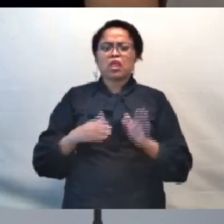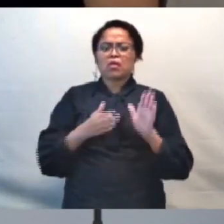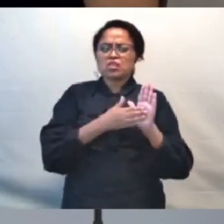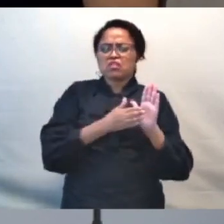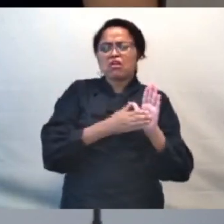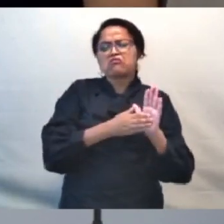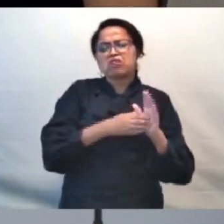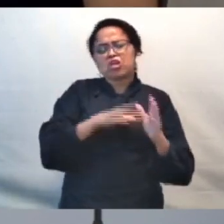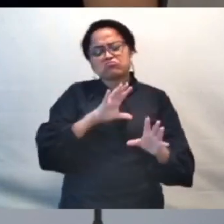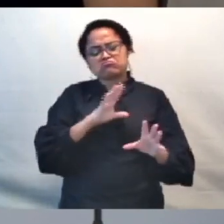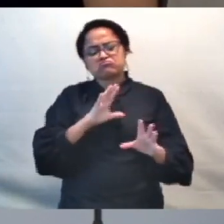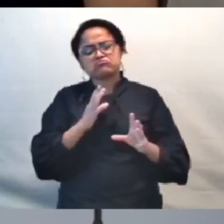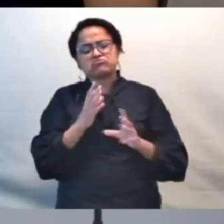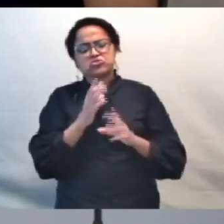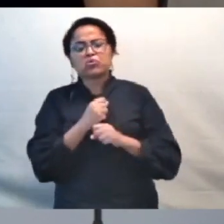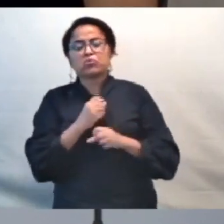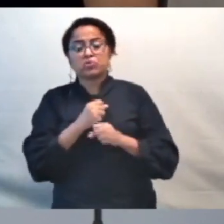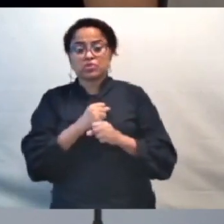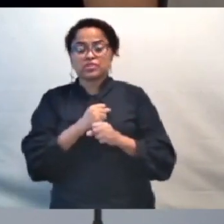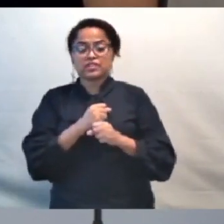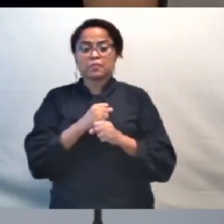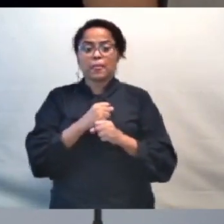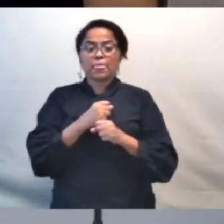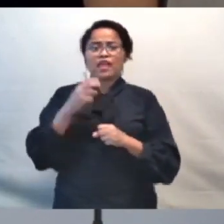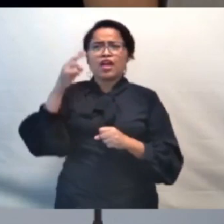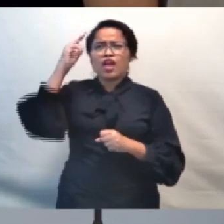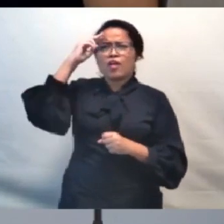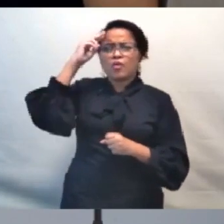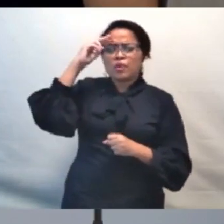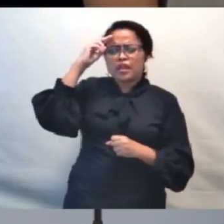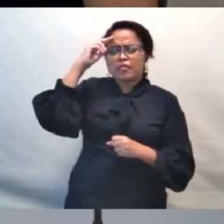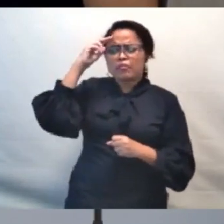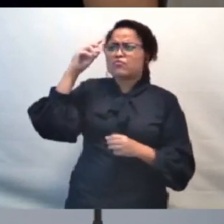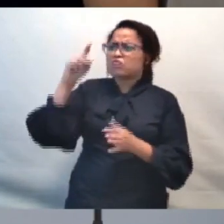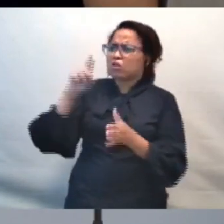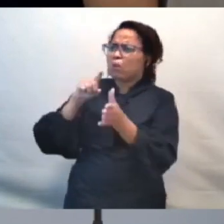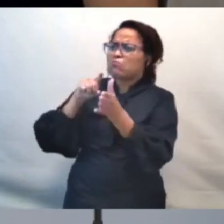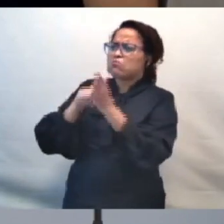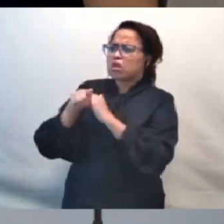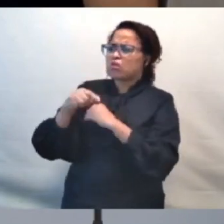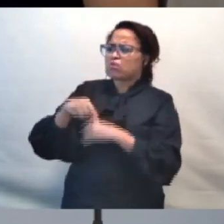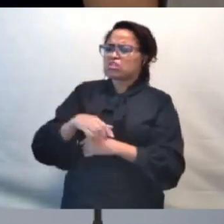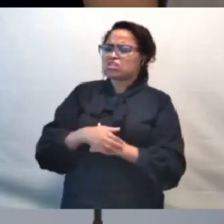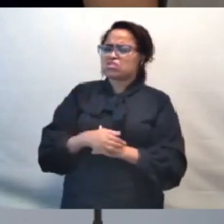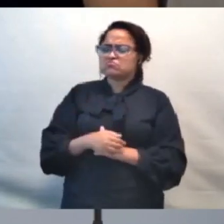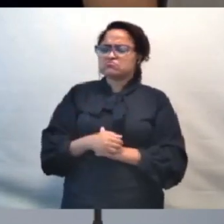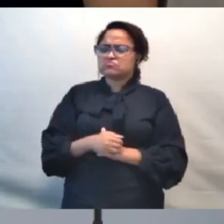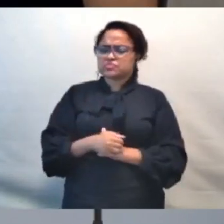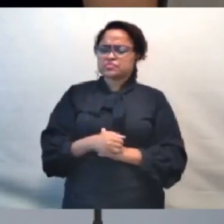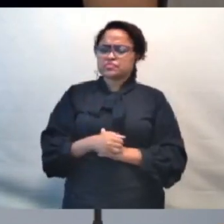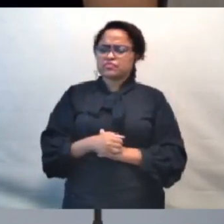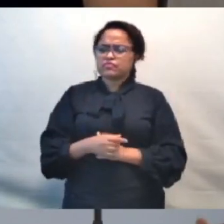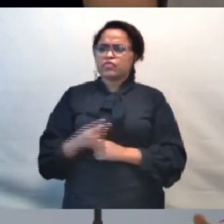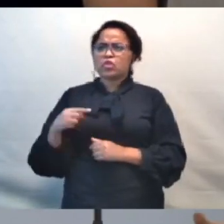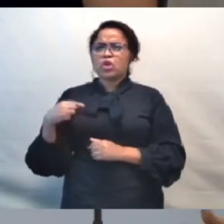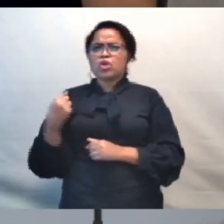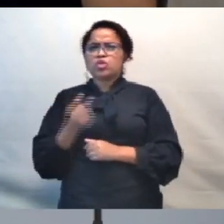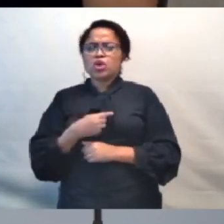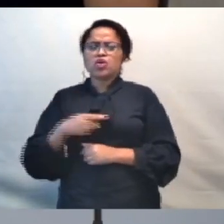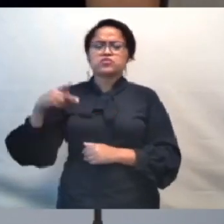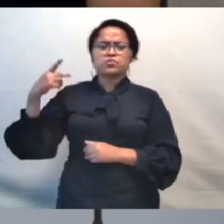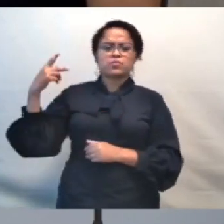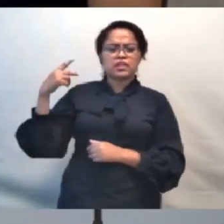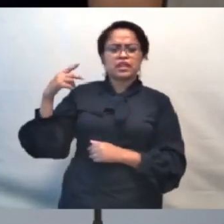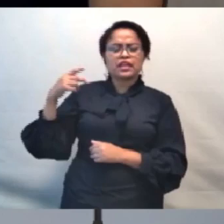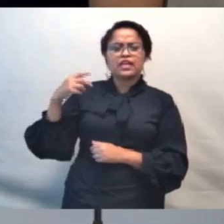finalizar, eu lembrei que estava até com uma pergunta aqui. Assim, nós que somos parlamentares, indicamos as emendas, a Marina está aí.